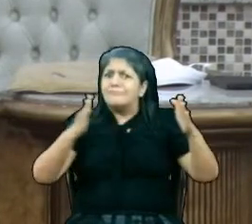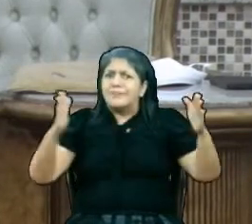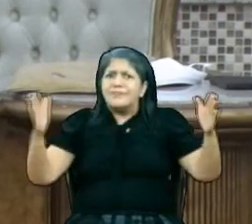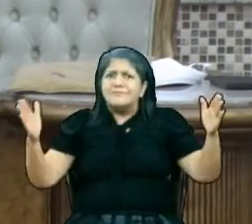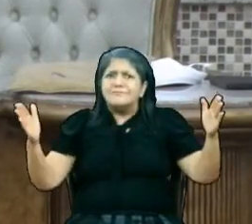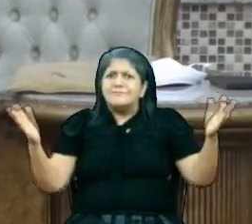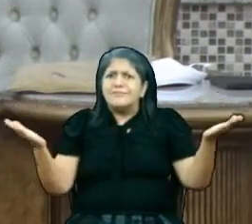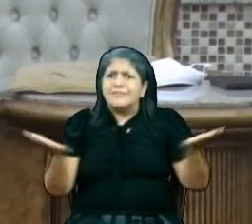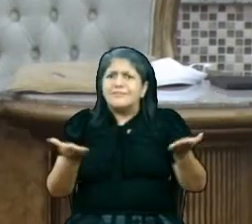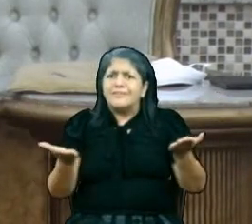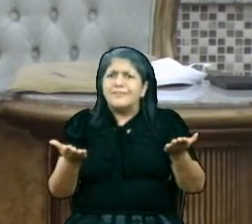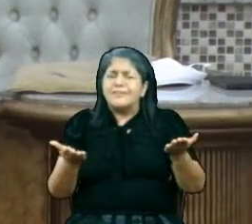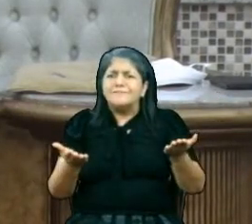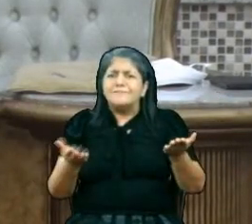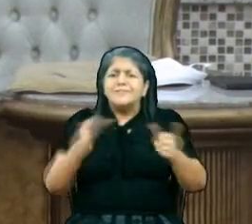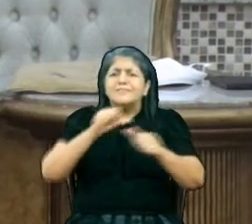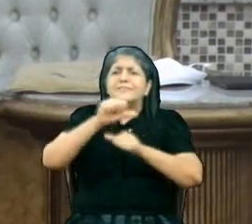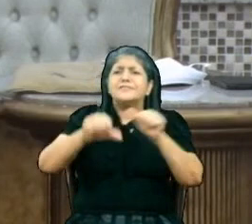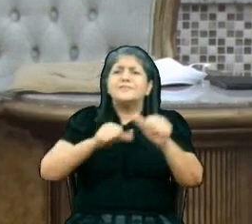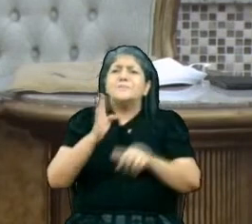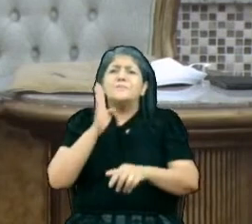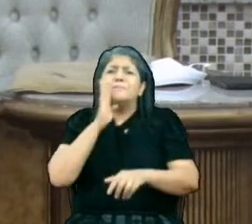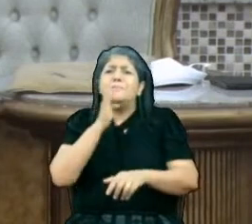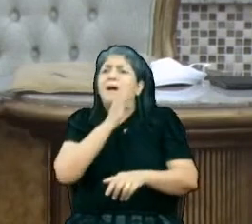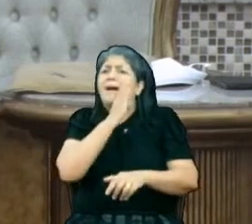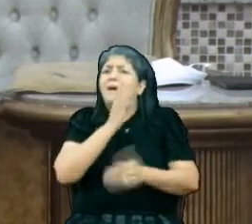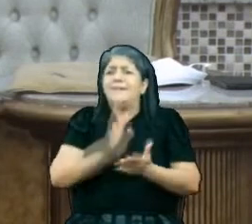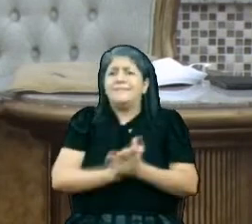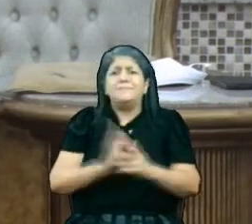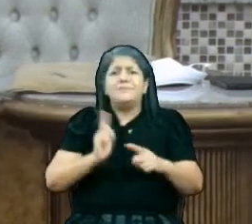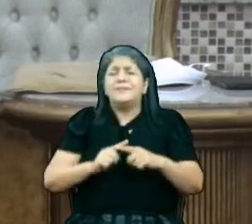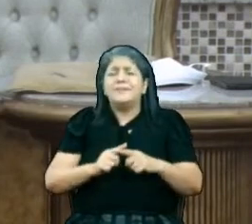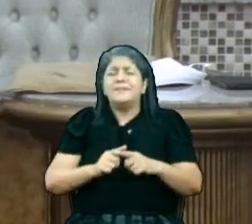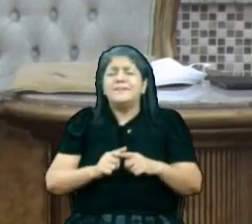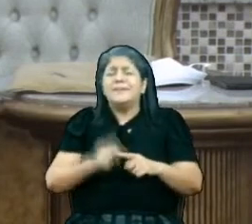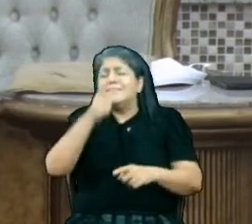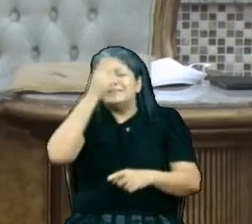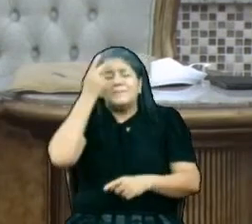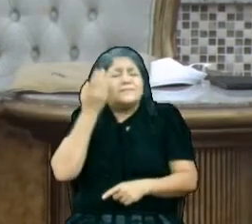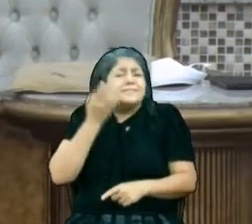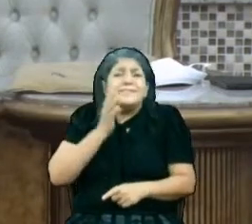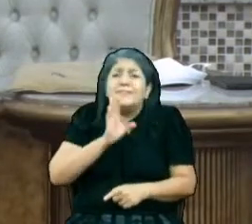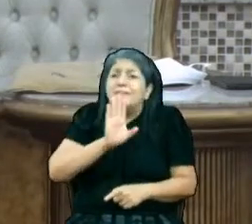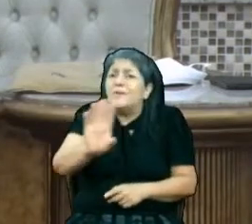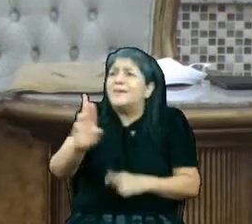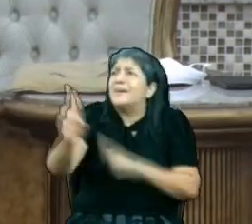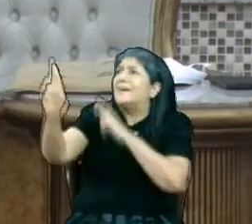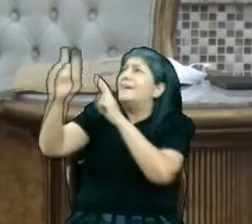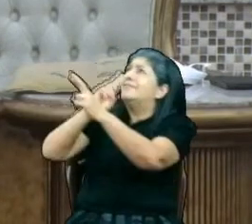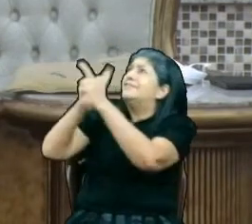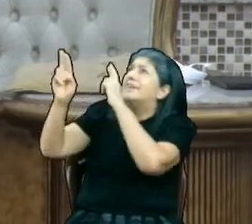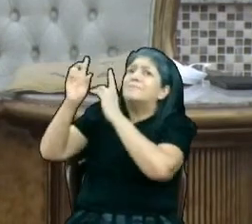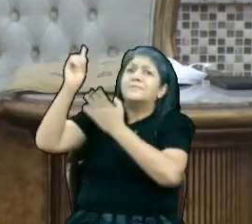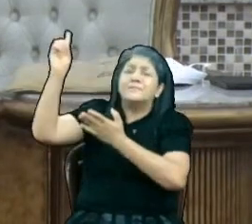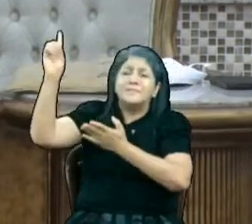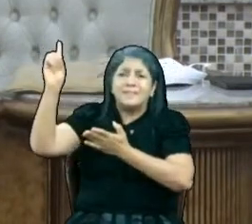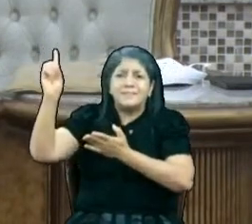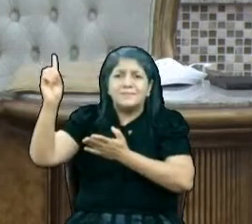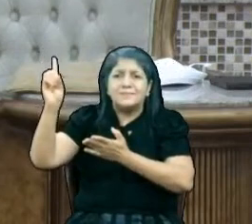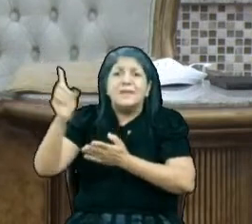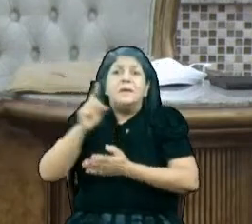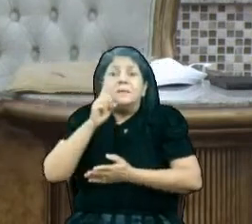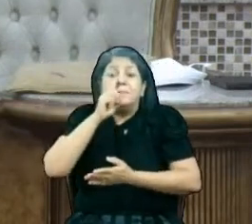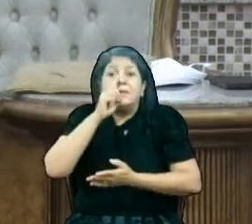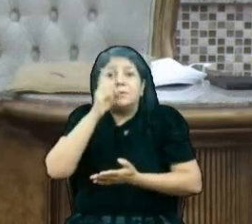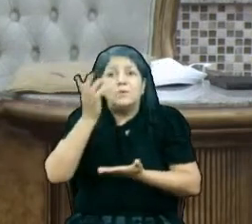nesta noite o espírito santo de Deus te trouxe aqui trouxe a mim também para que nós nos atentemos a isso